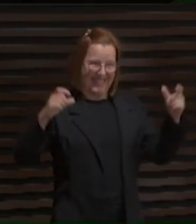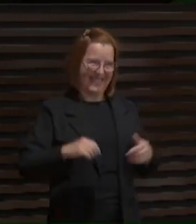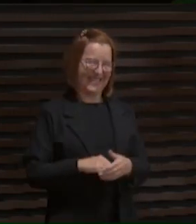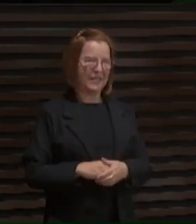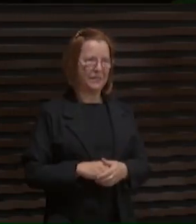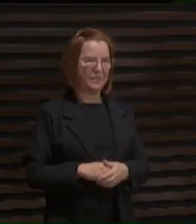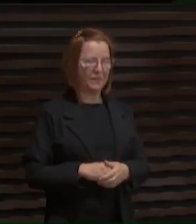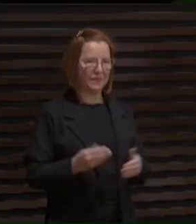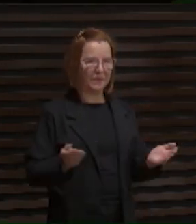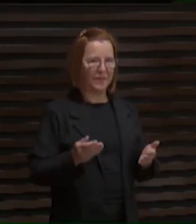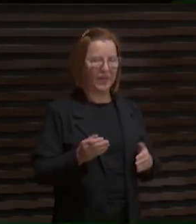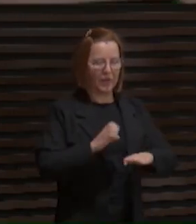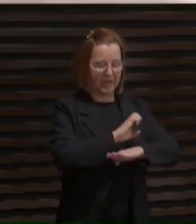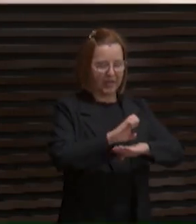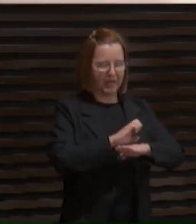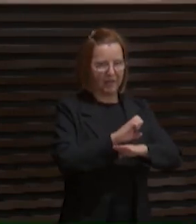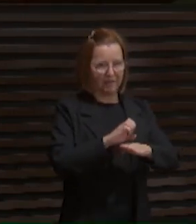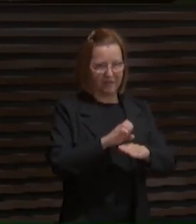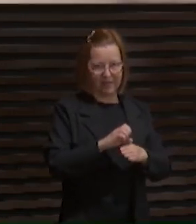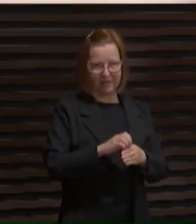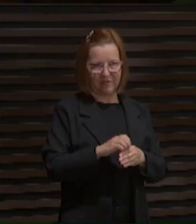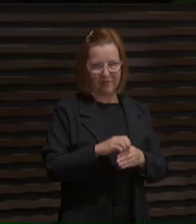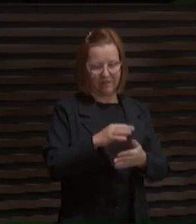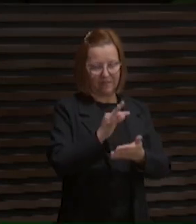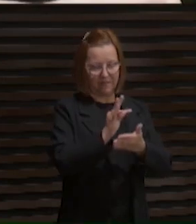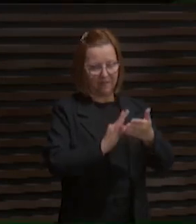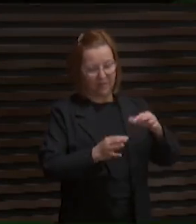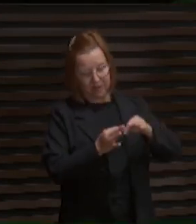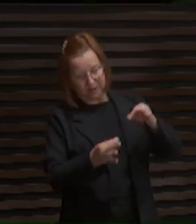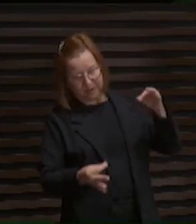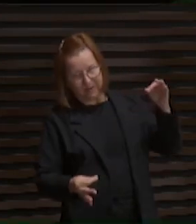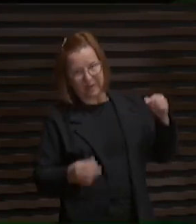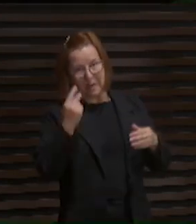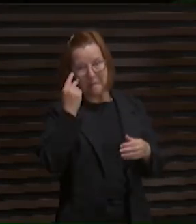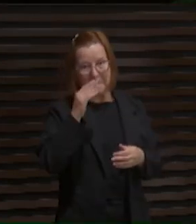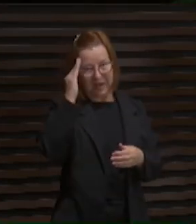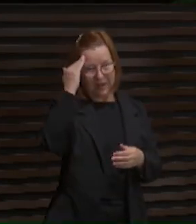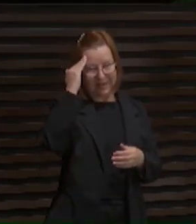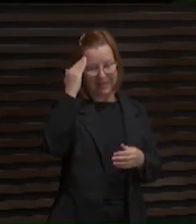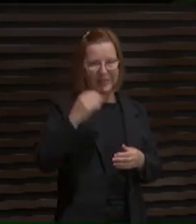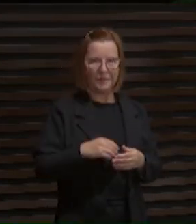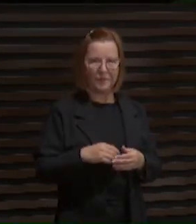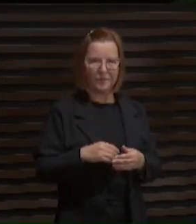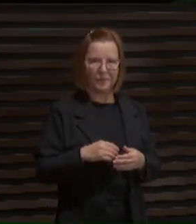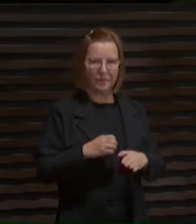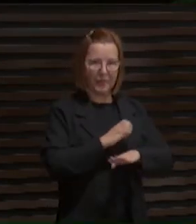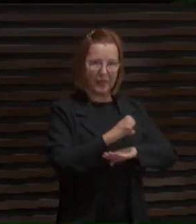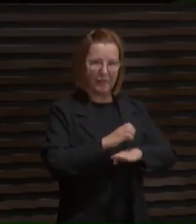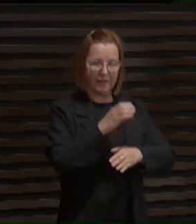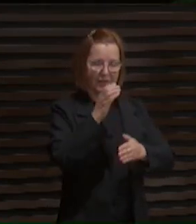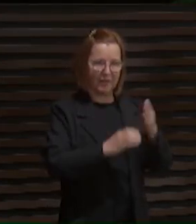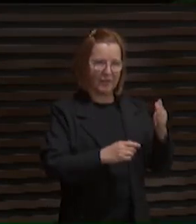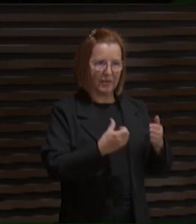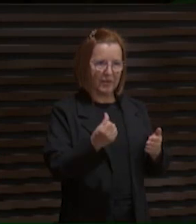Vamos ler Efésios, um trecho longo, para a gente entender essa luta e as nossas armas. Efésios 6, do 10 ao